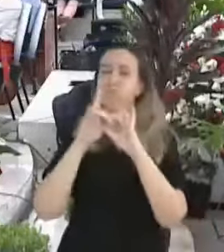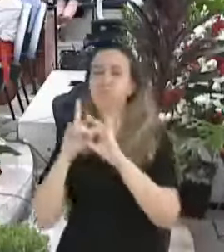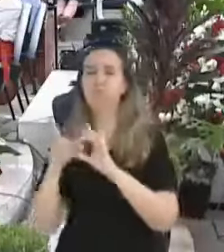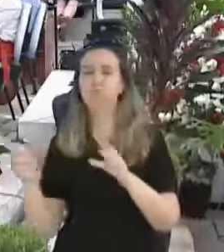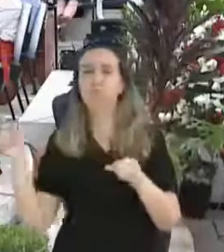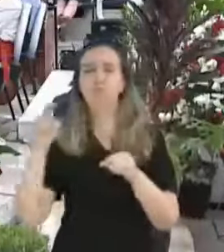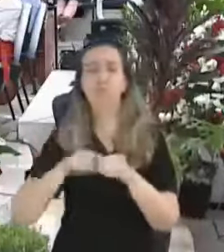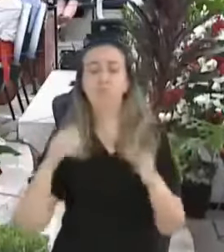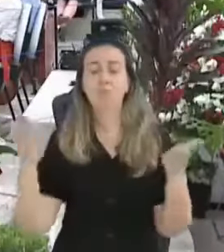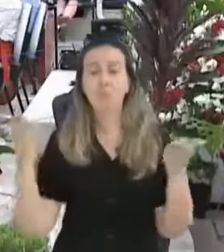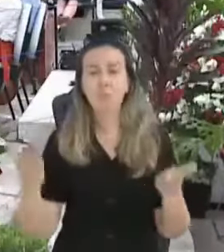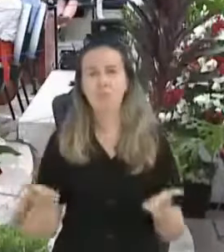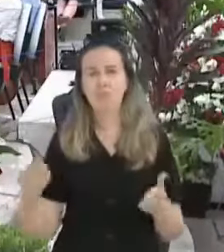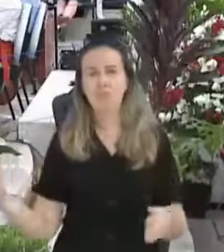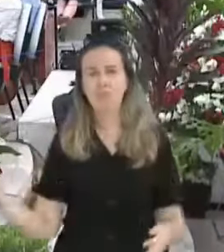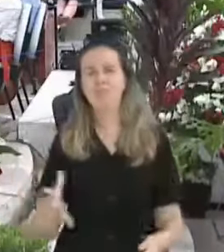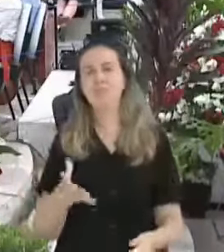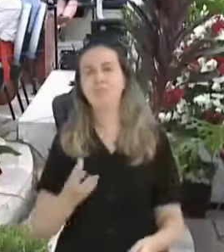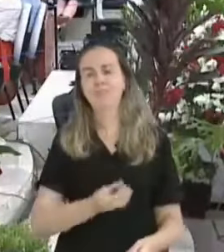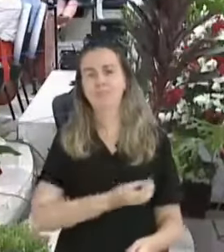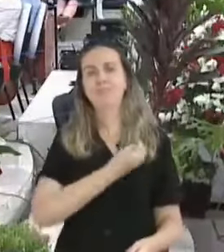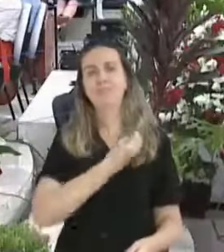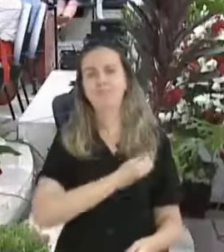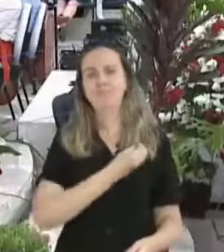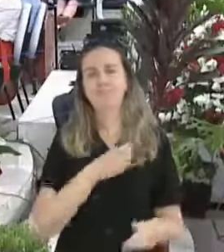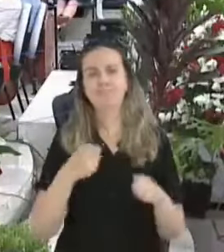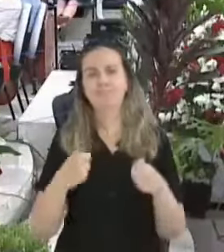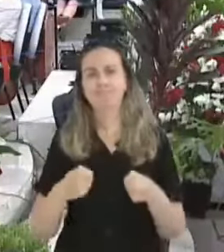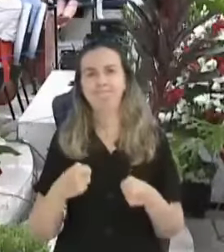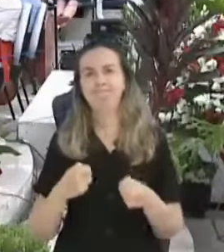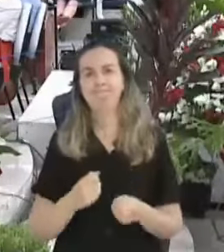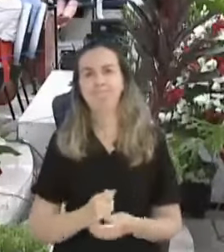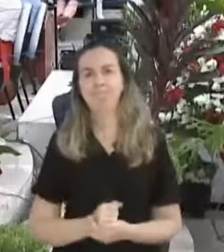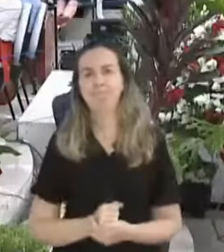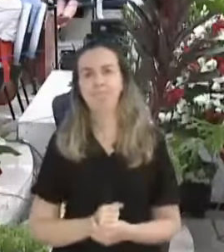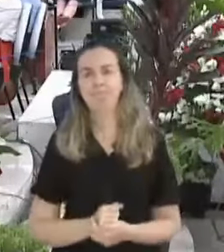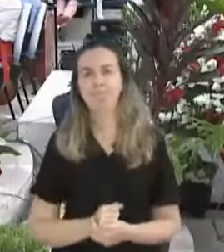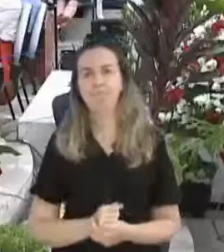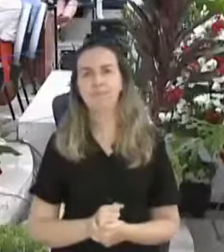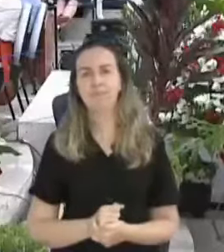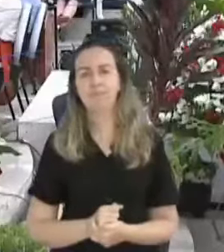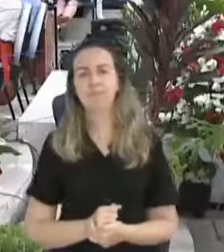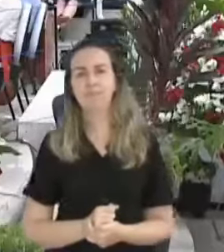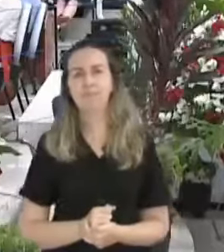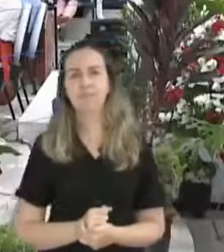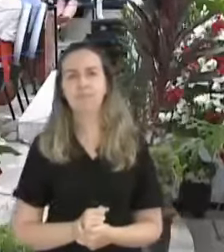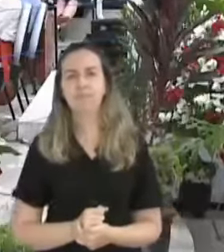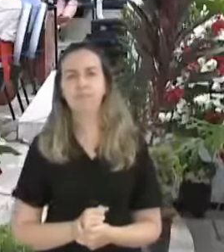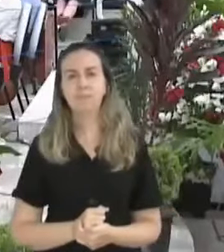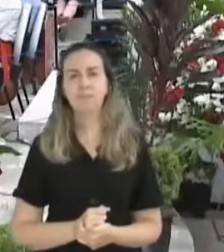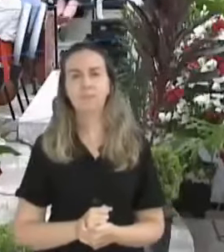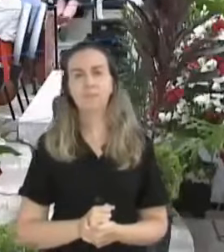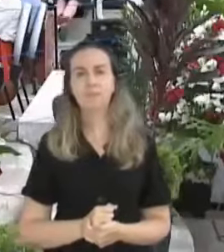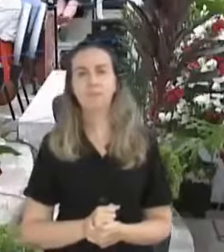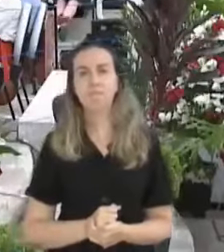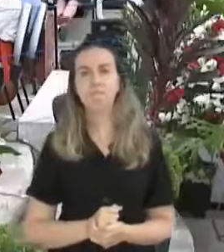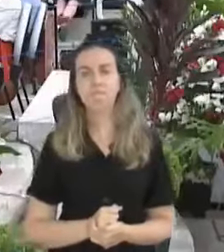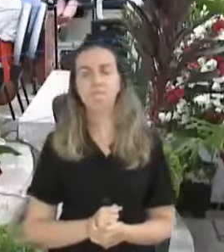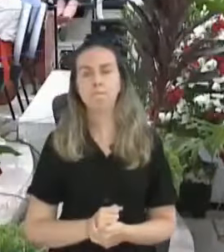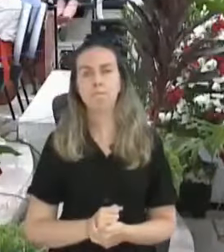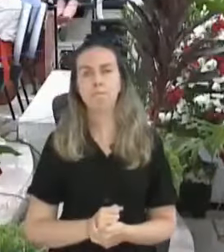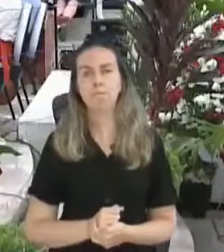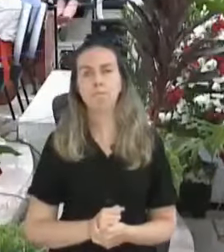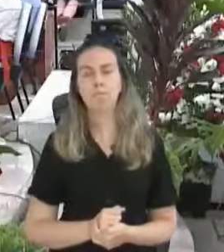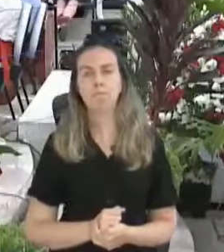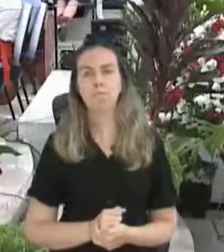a esta terra. Aí ele novamente diz, querido, lá em 1 Reis capítulo 8, a partir do versículo